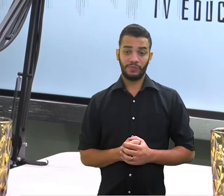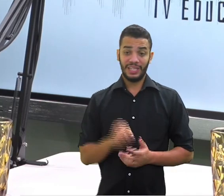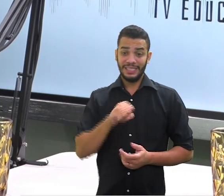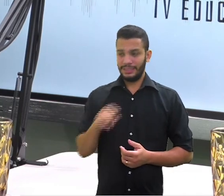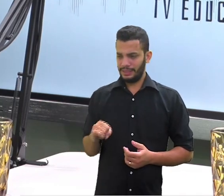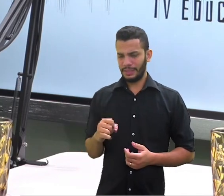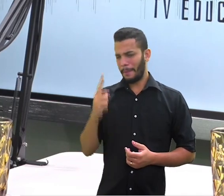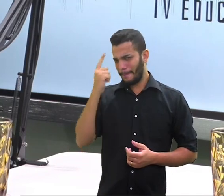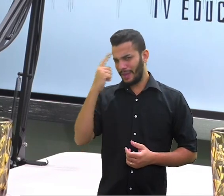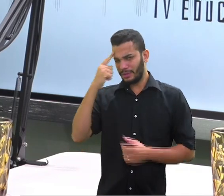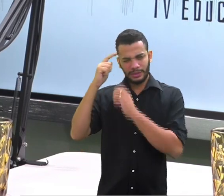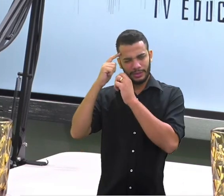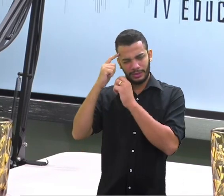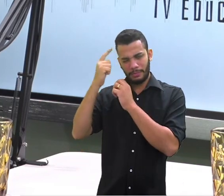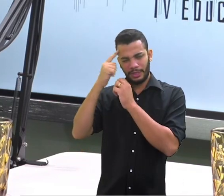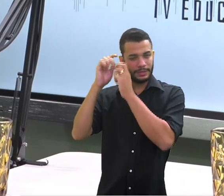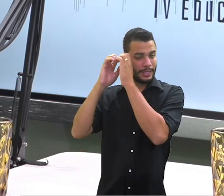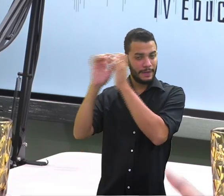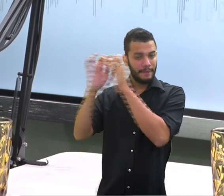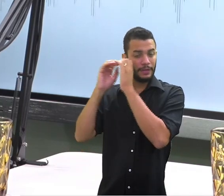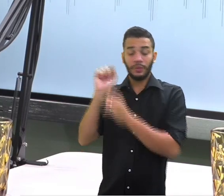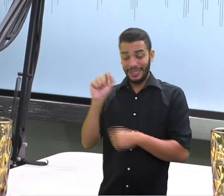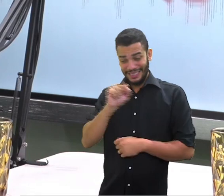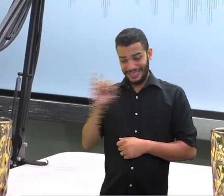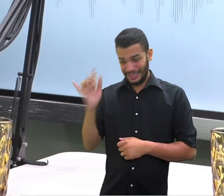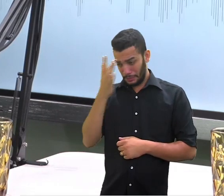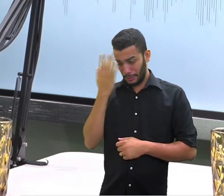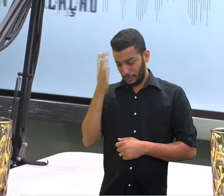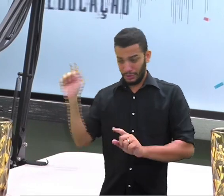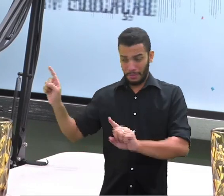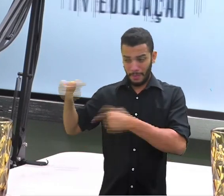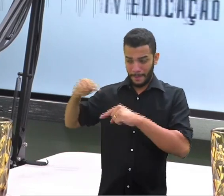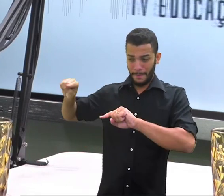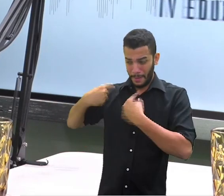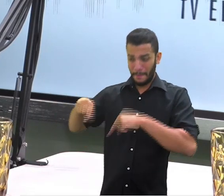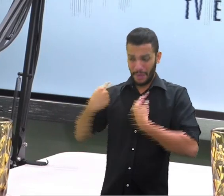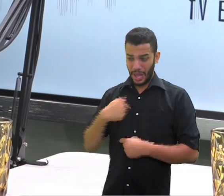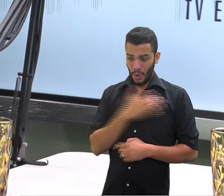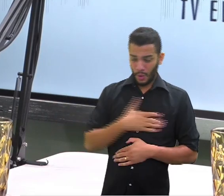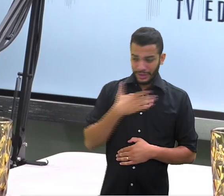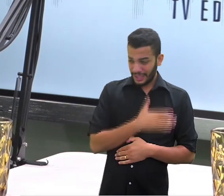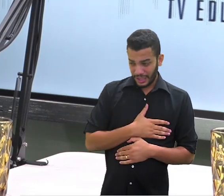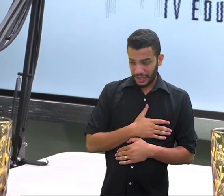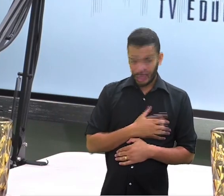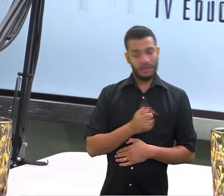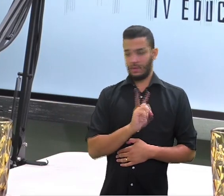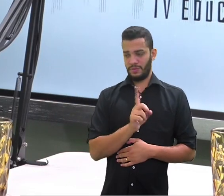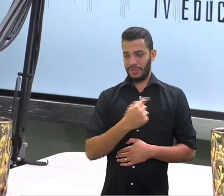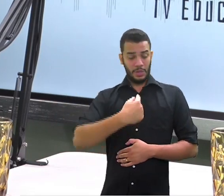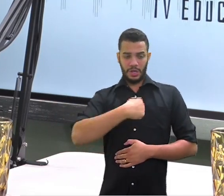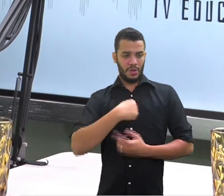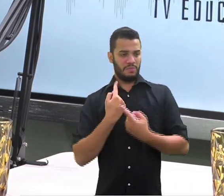eu gostaria? Comigo não. Então não faça com o outro. Então, aí, mais uma vez, a gente bater na tecla da